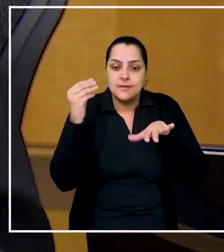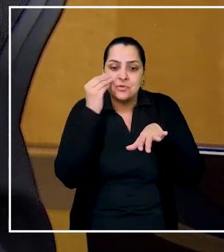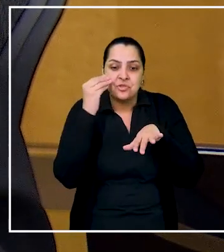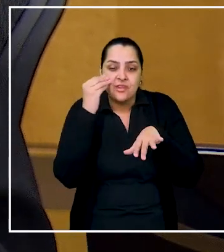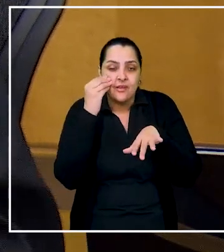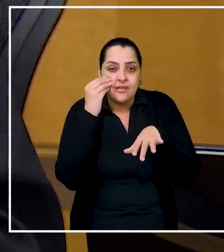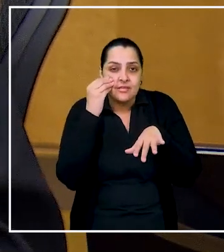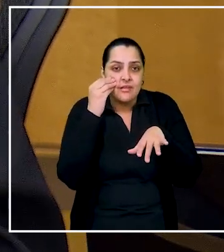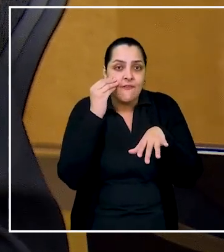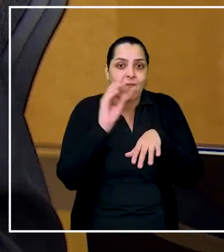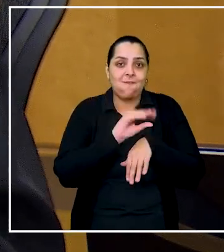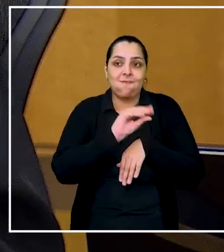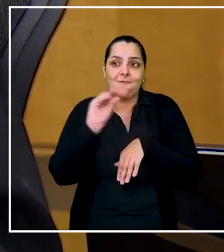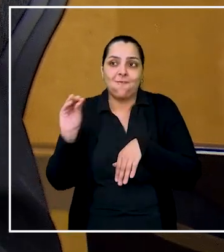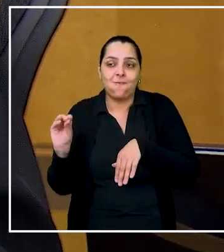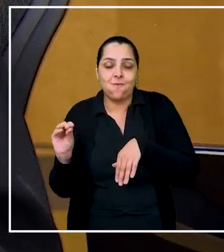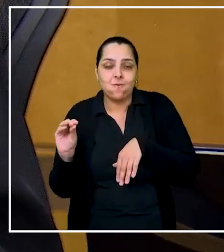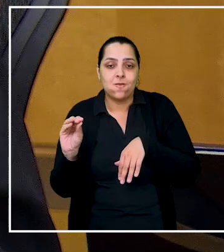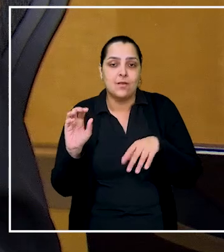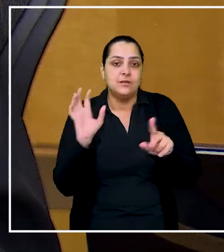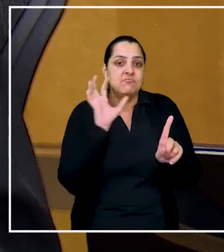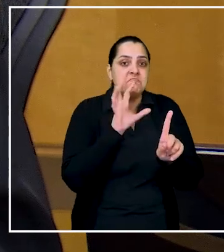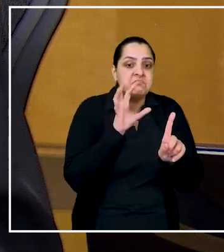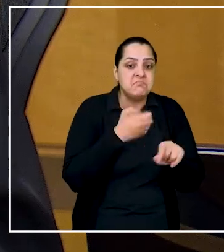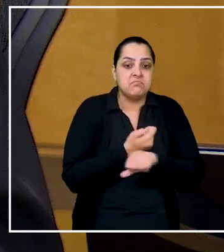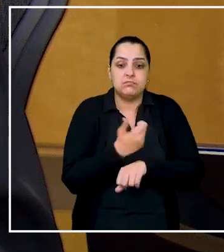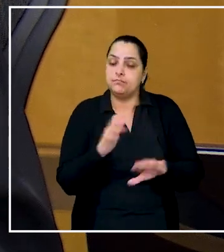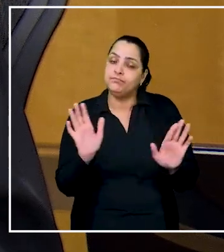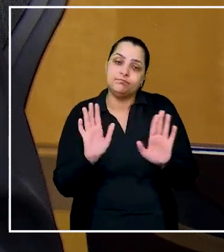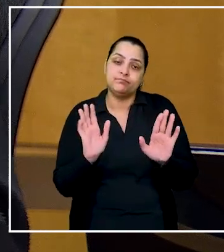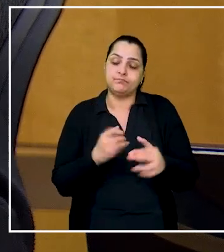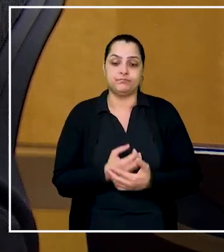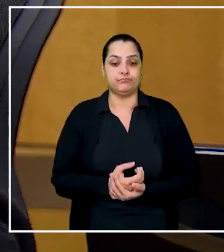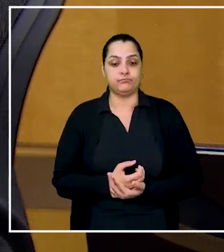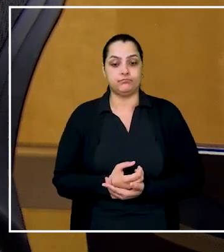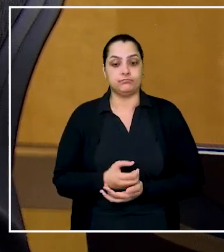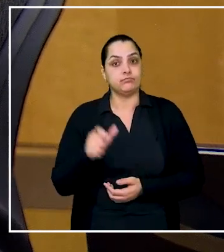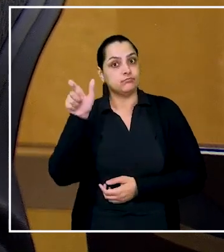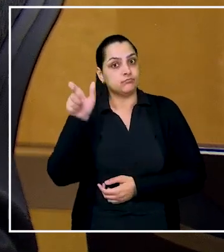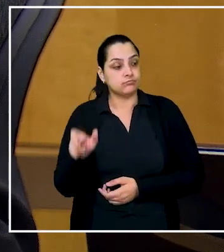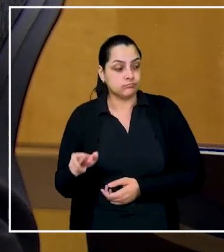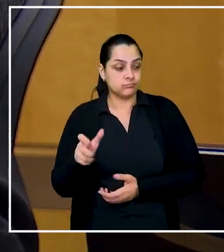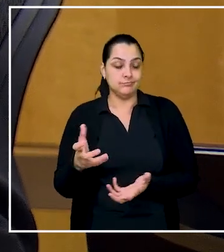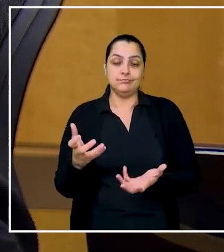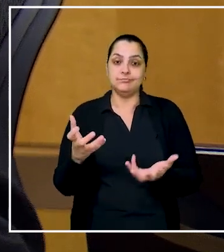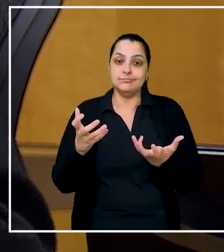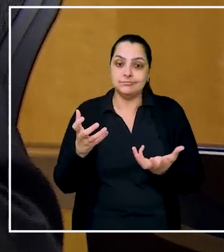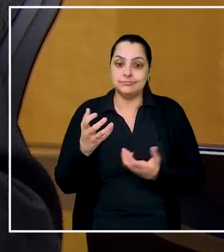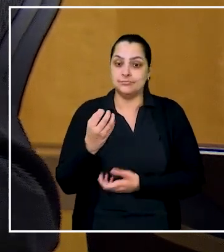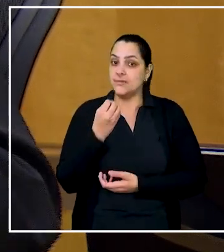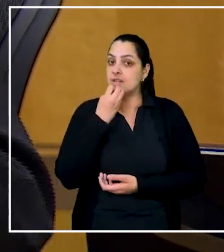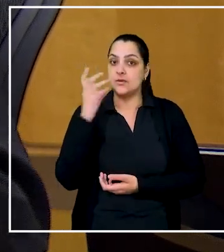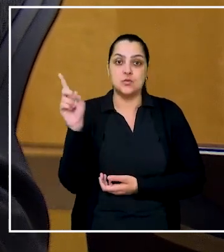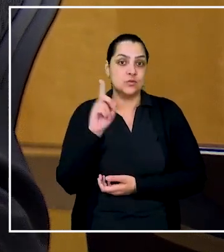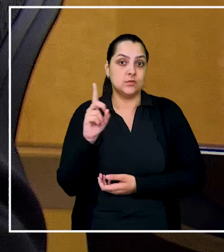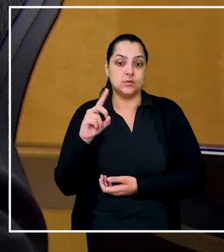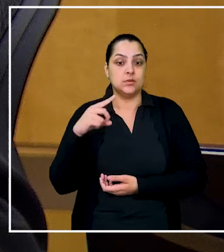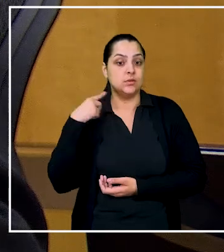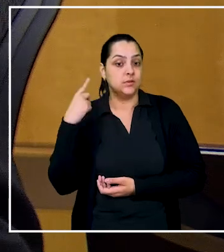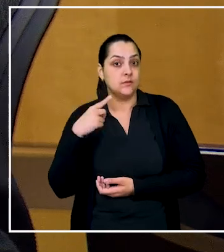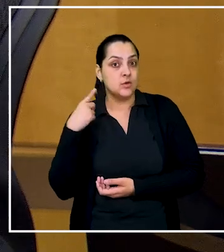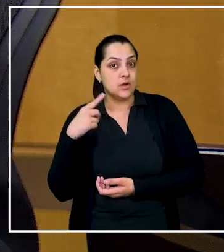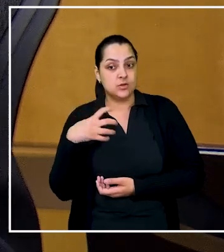articulação desonesta com o objetivo de lesar os direitos do trabalhador. A parte deve, nessas hipóteses em que está descontente